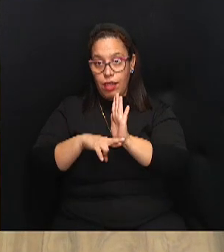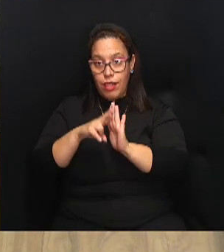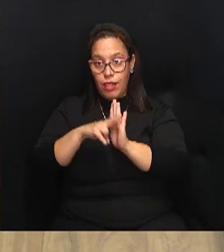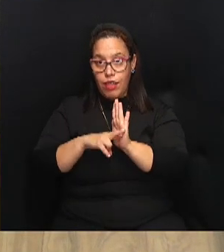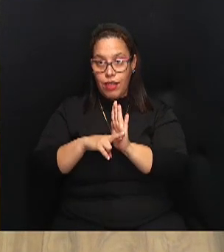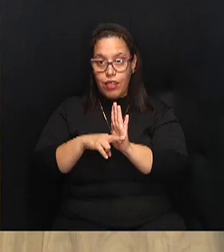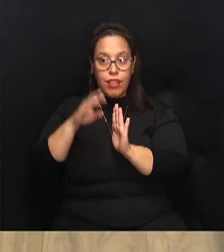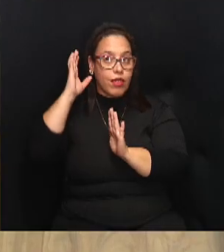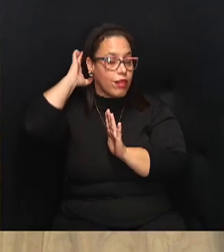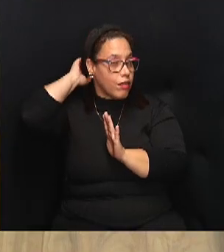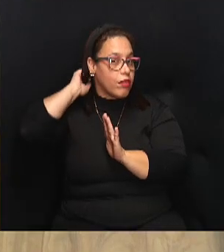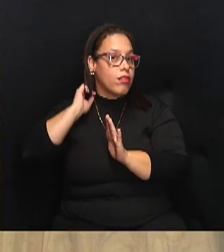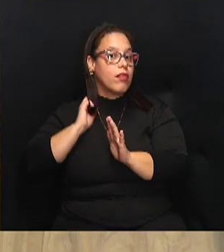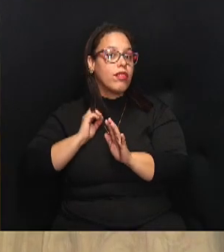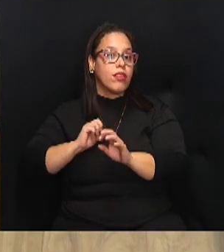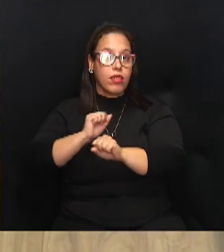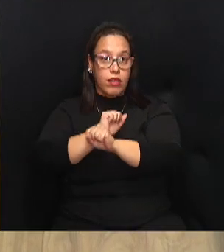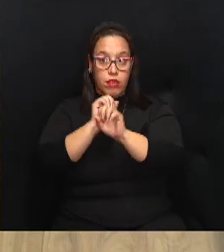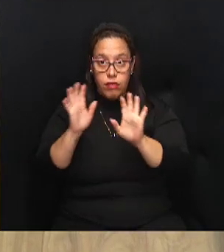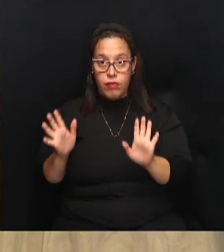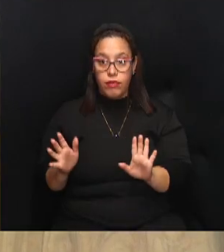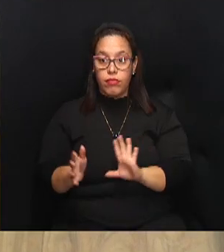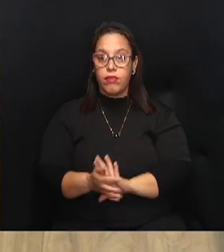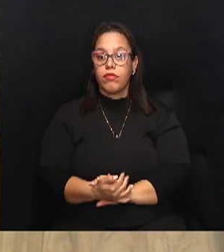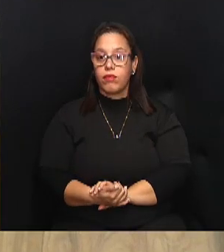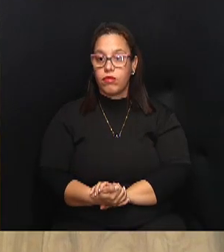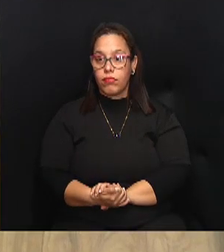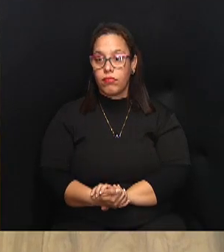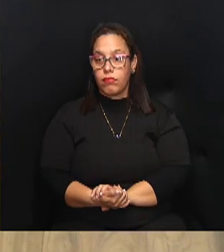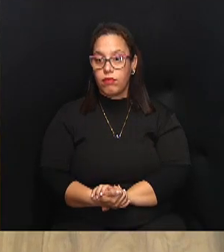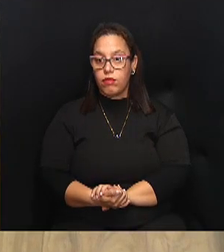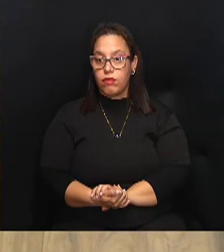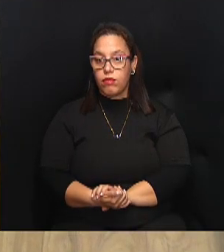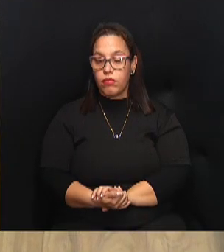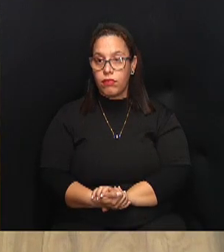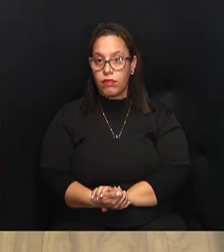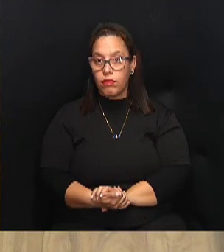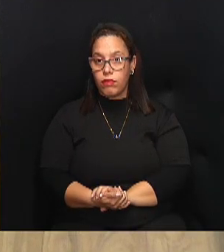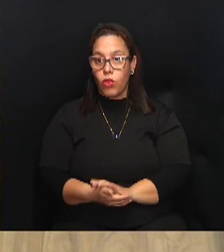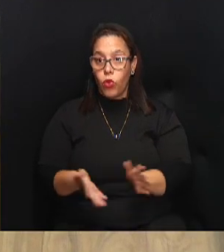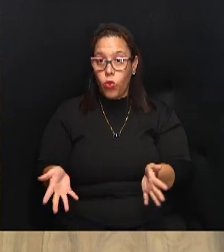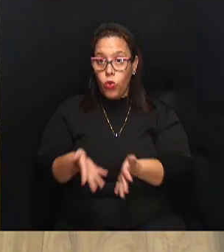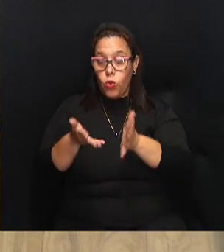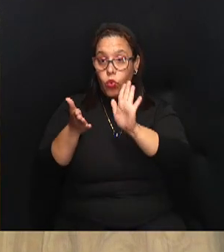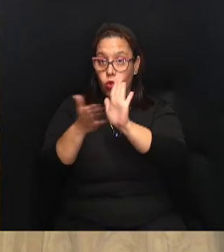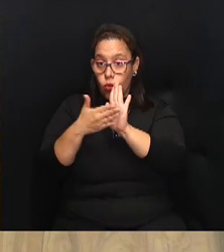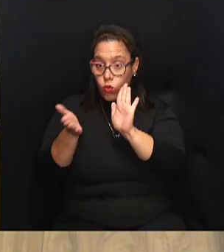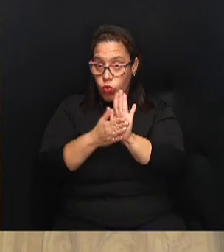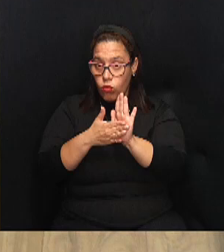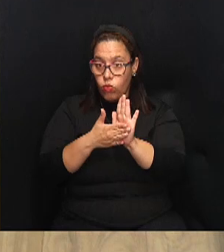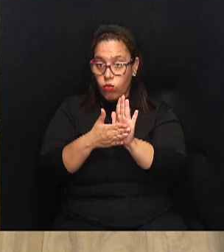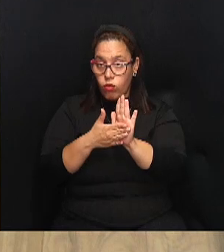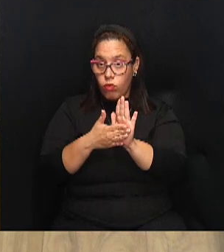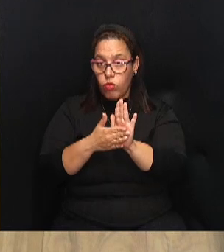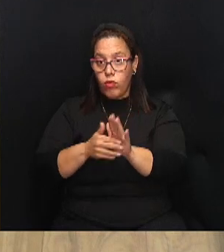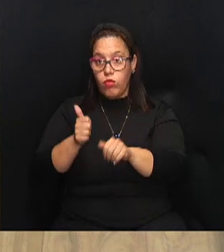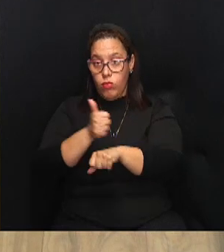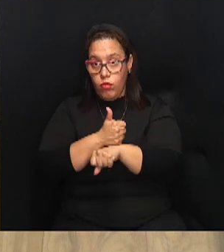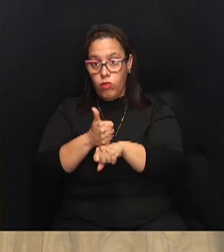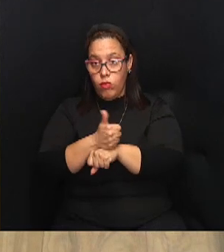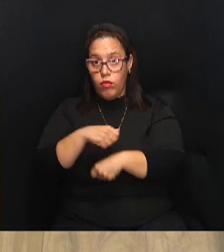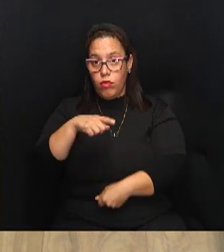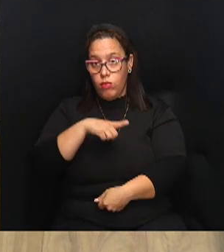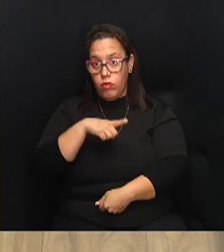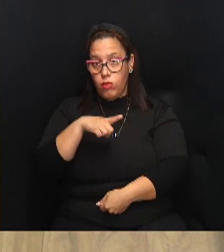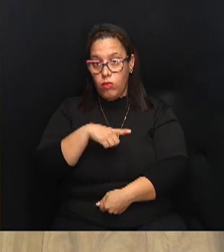são regras claras, né? Então, nós estamos estimulando, mostrando que é uma profissão que tem que